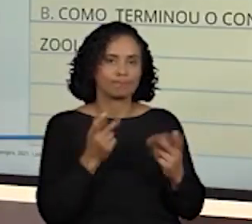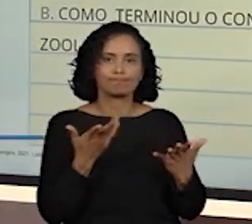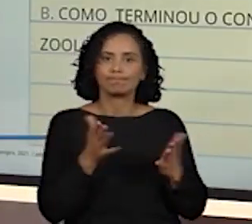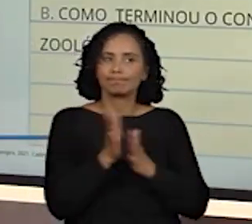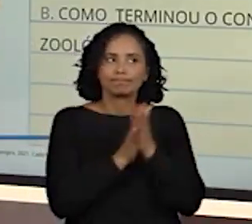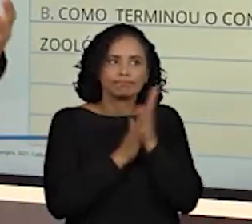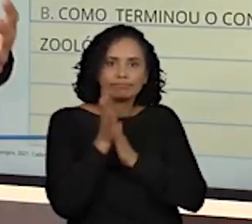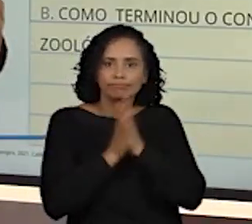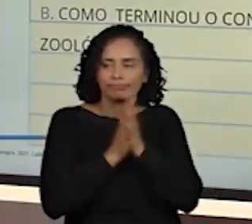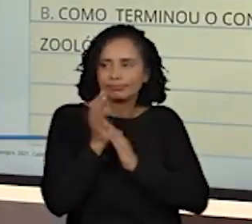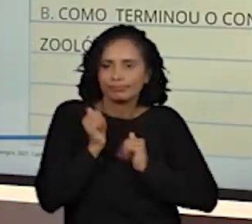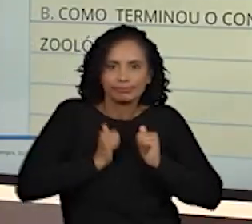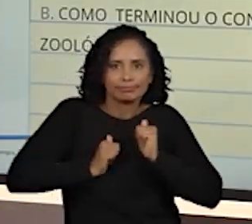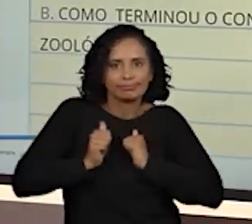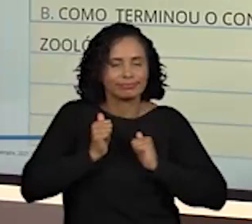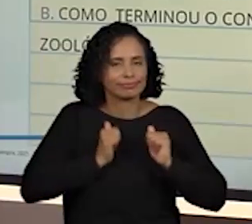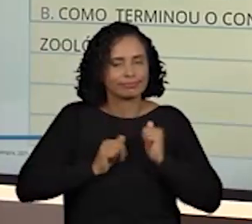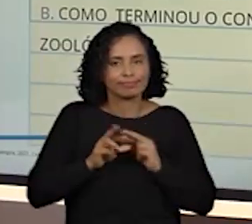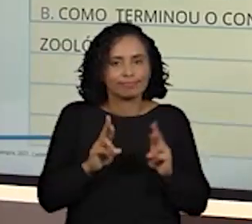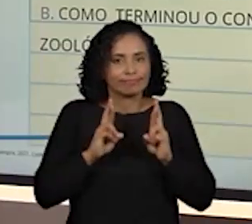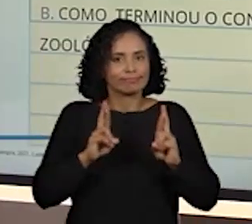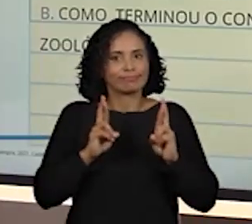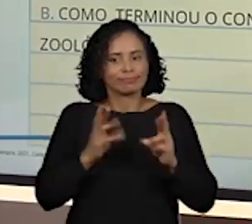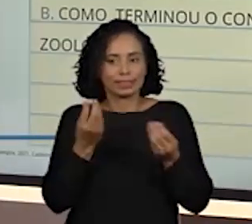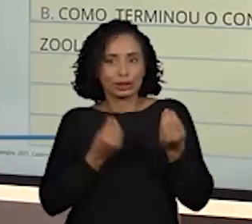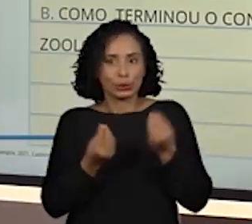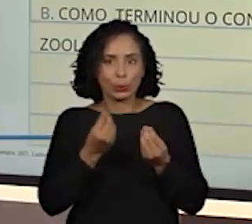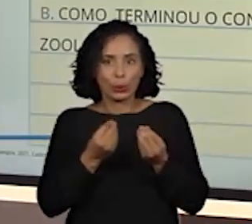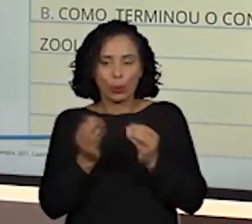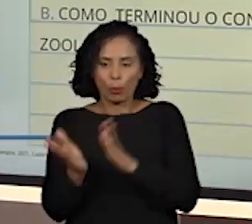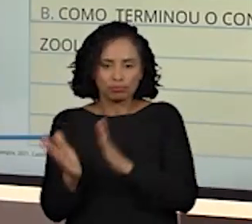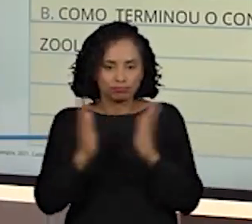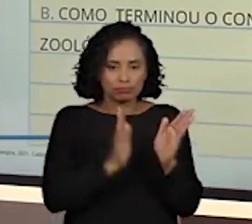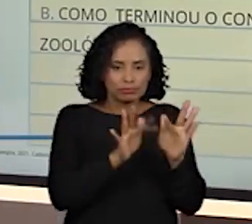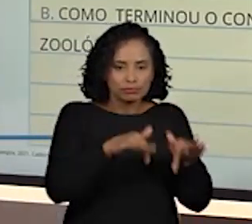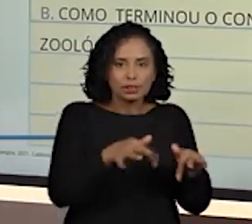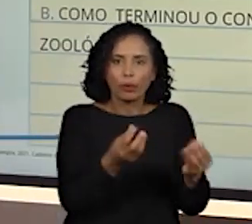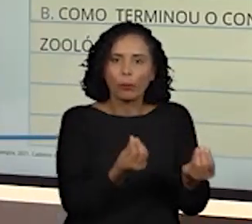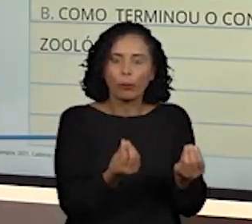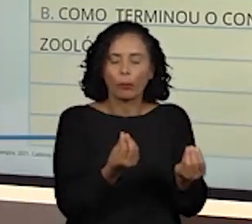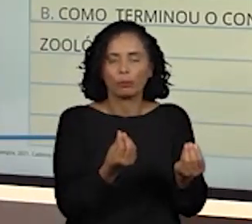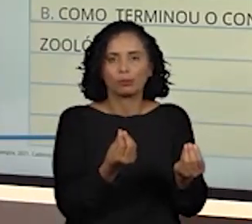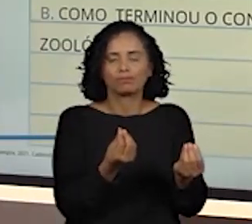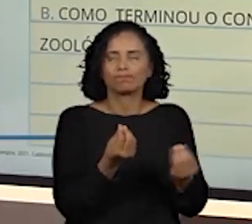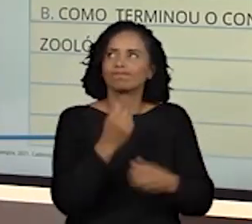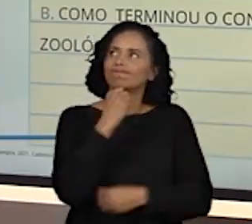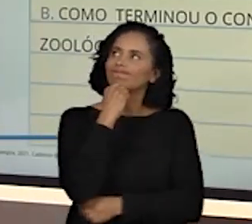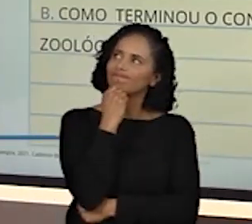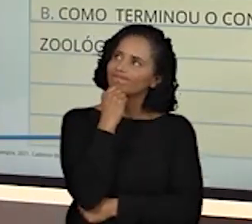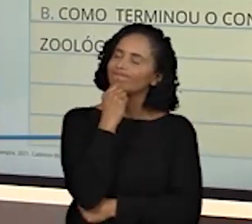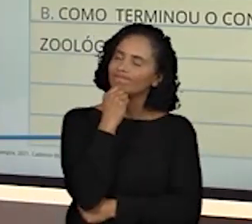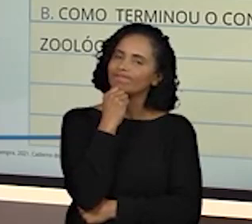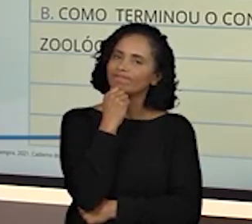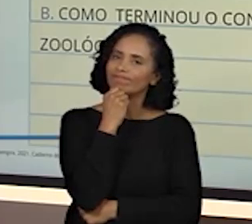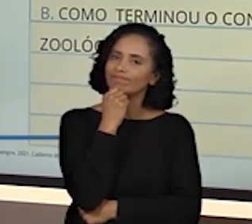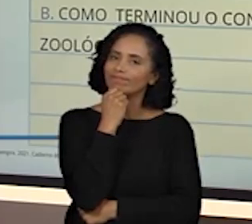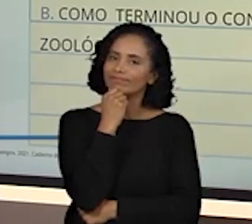você espera que o final vai ser de determinada maneira, o autor pensou que, quem vai